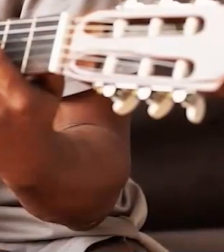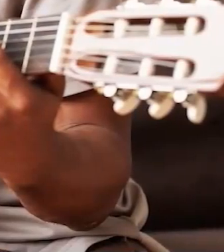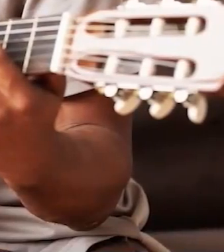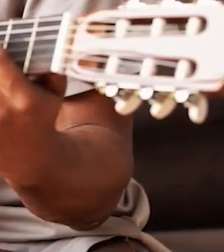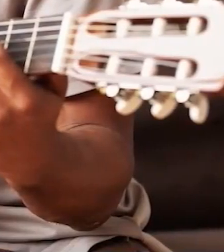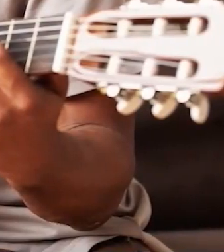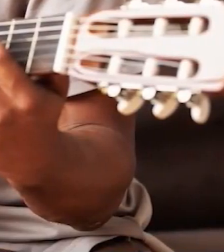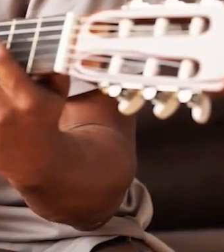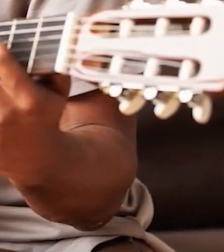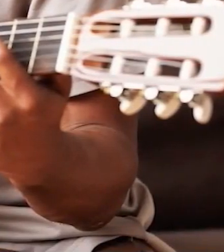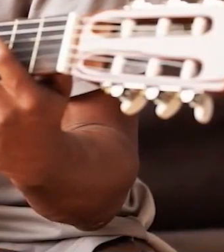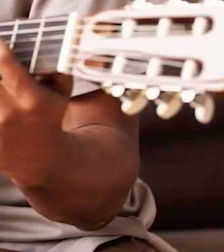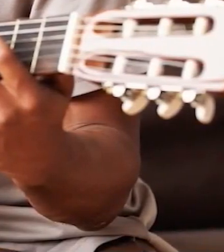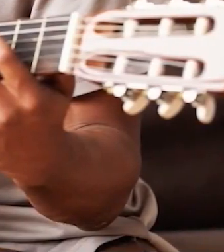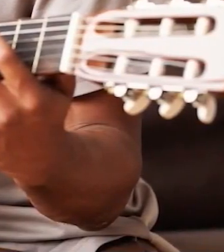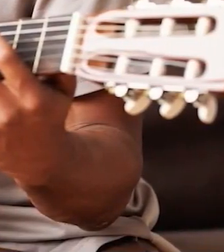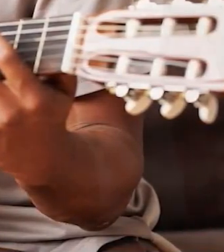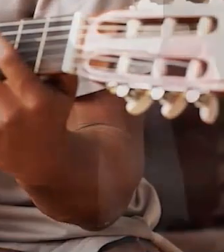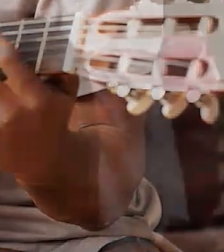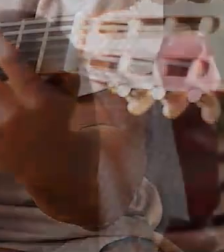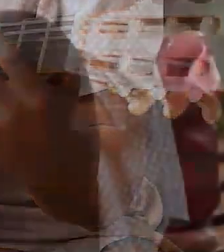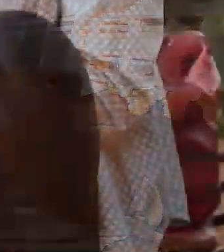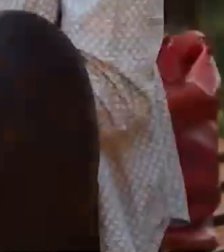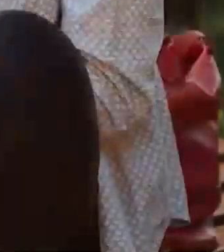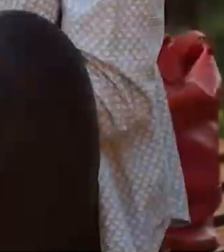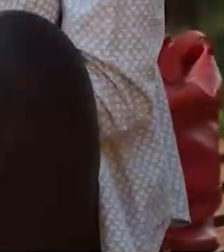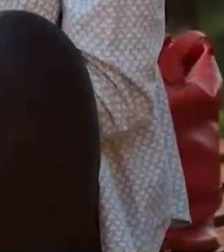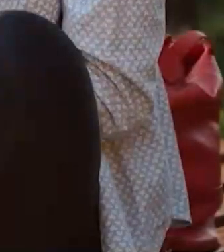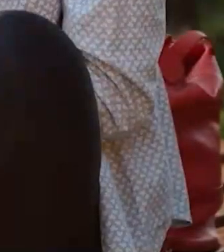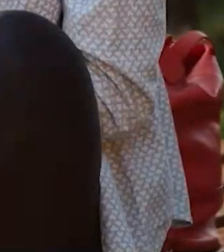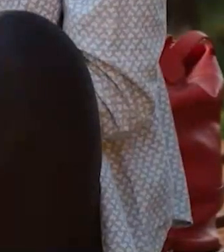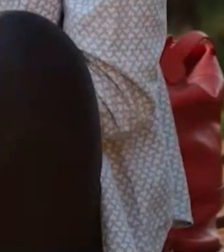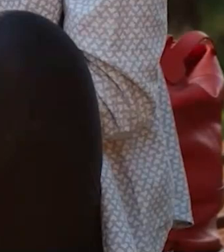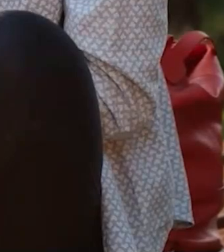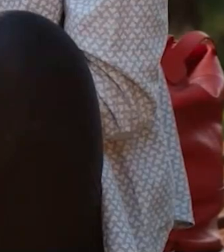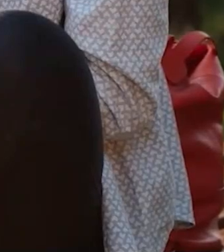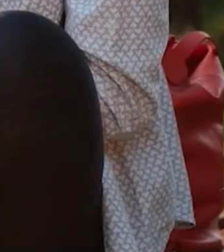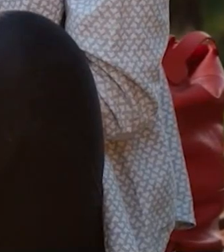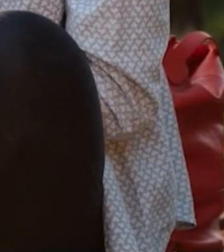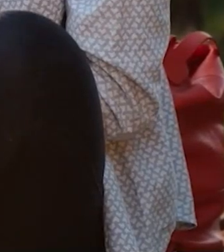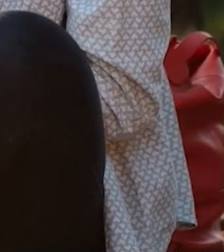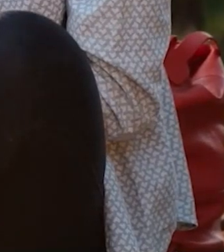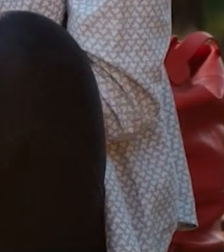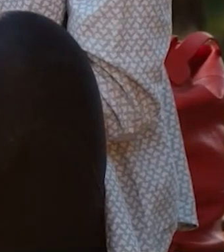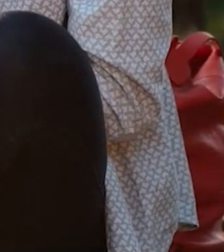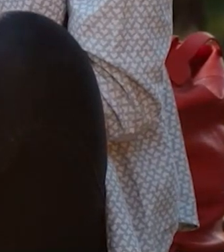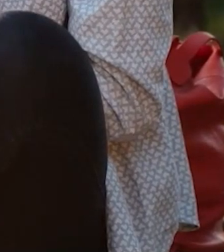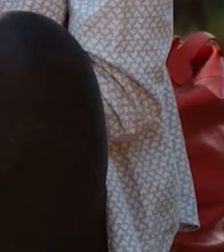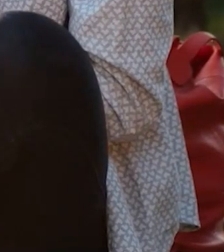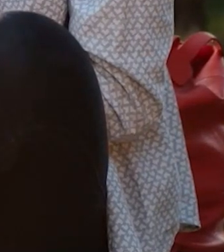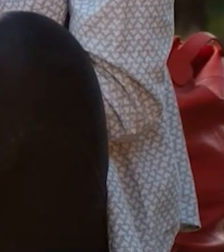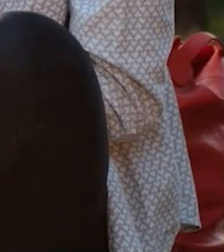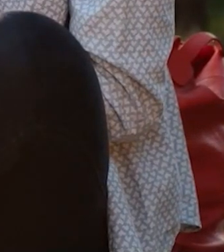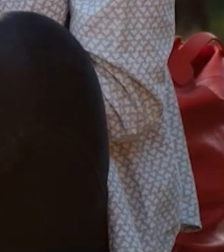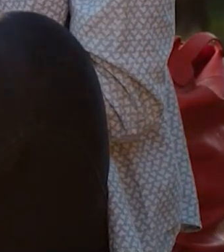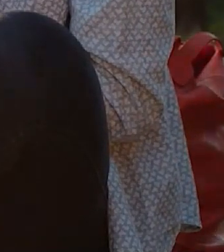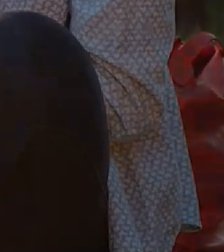guitar. Tocar violão. Read a book. Ler um livro.